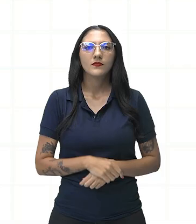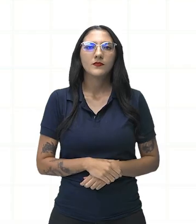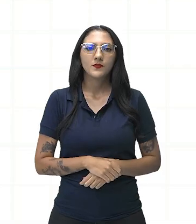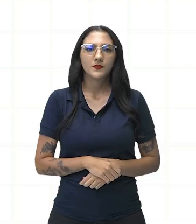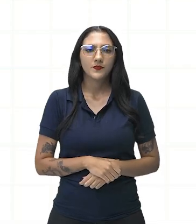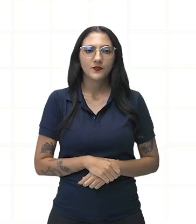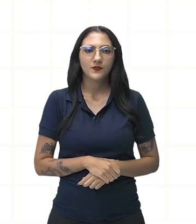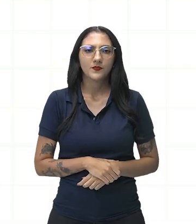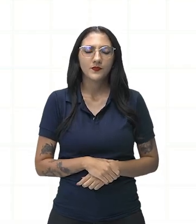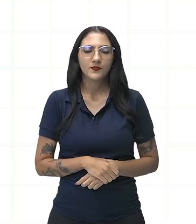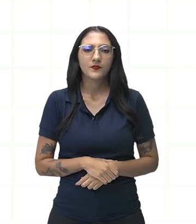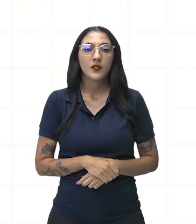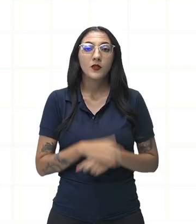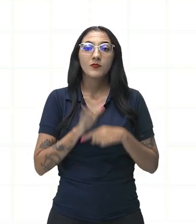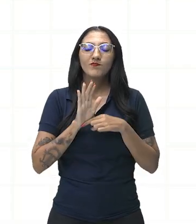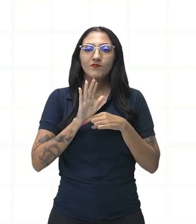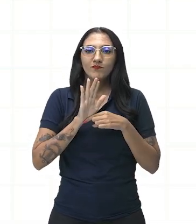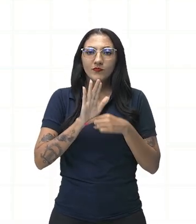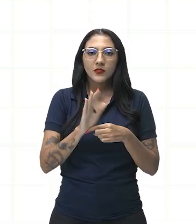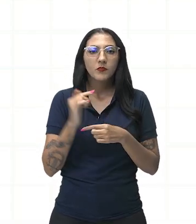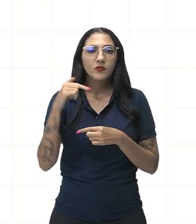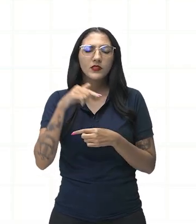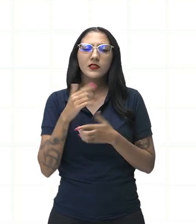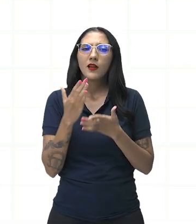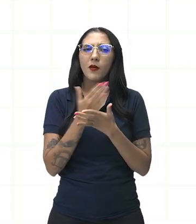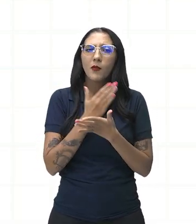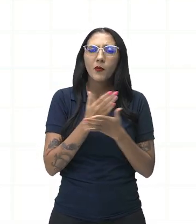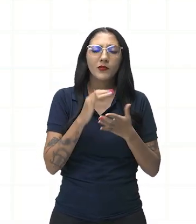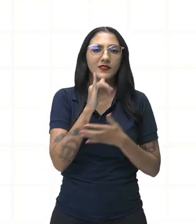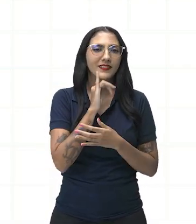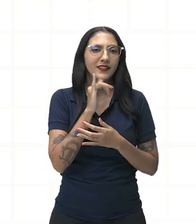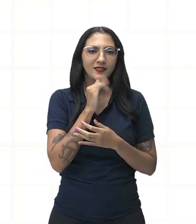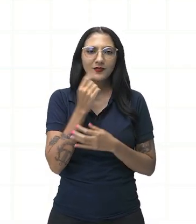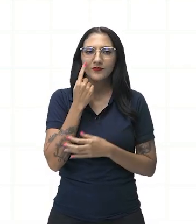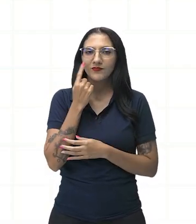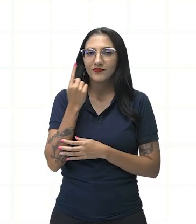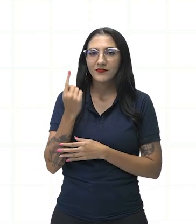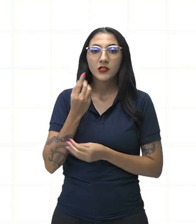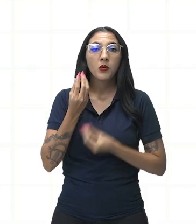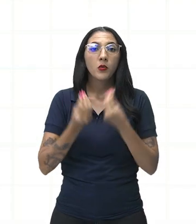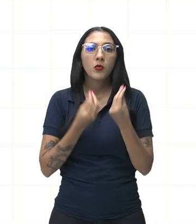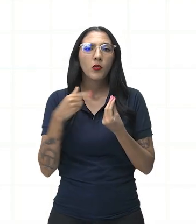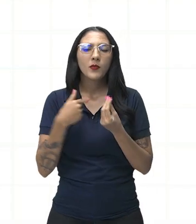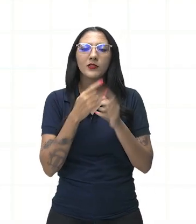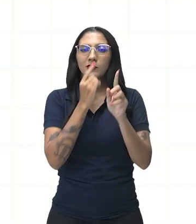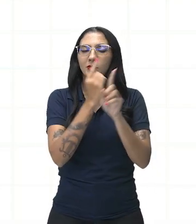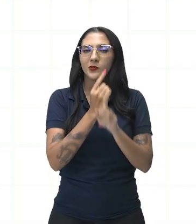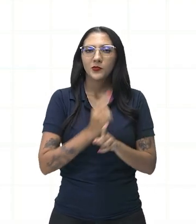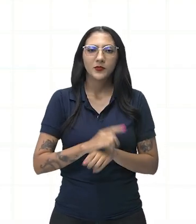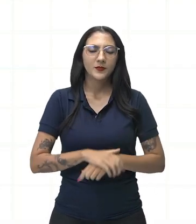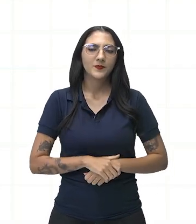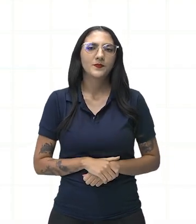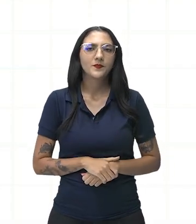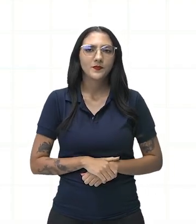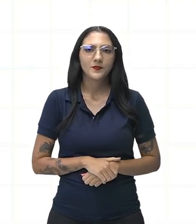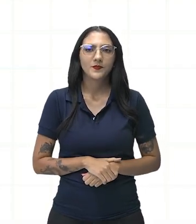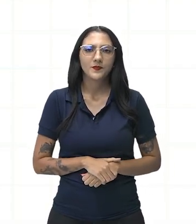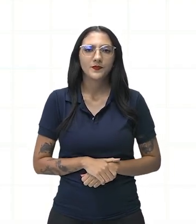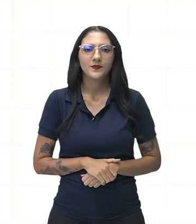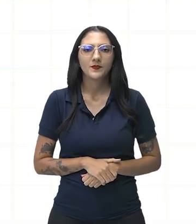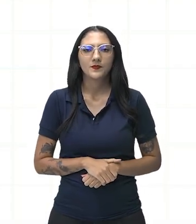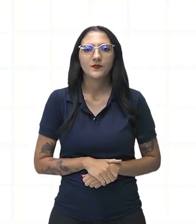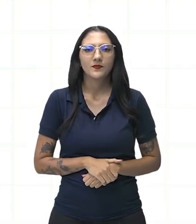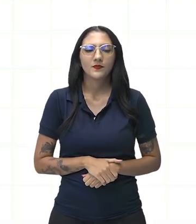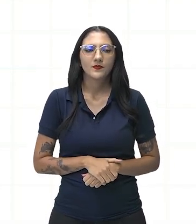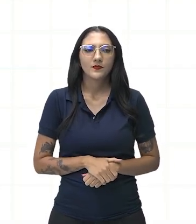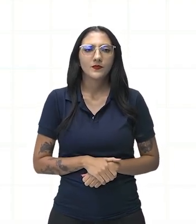alguns exemplos de ácidos e onde eles podem ser encontrados no nosso dia a dia. Vamos agora dar